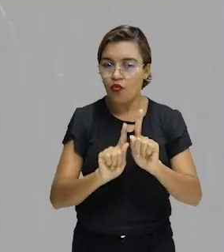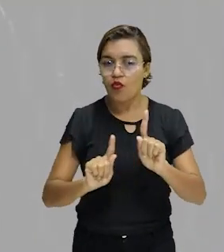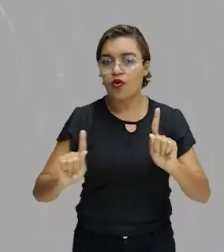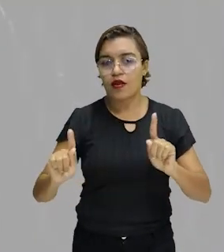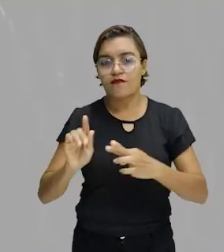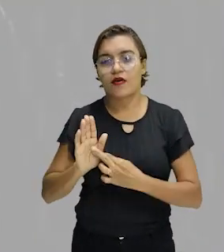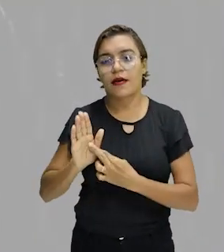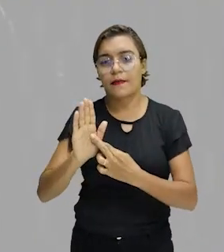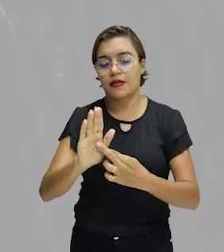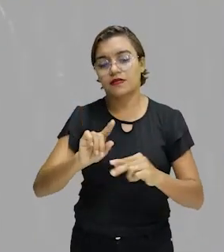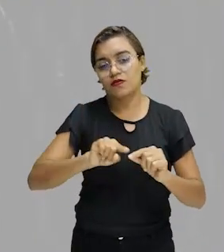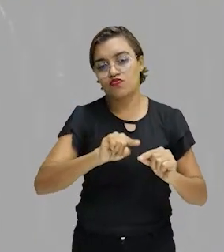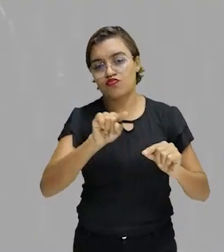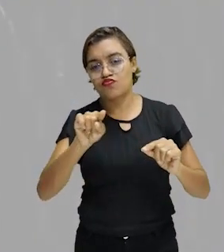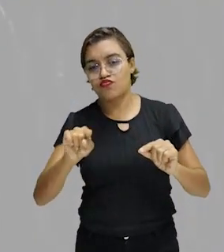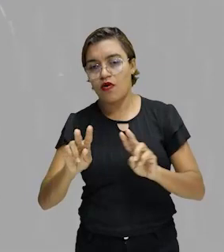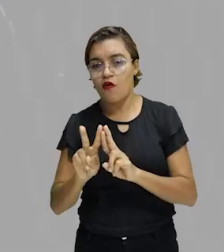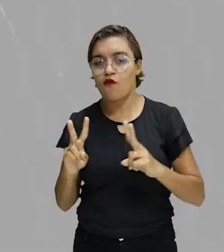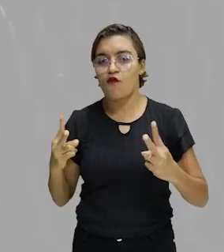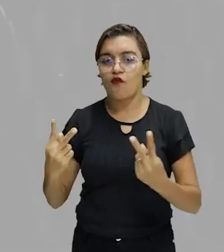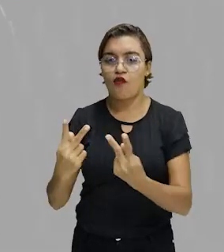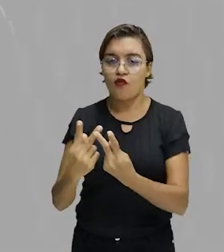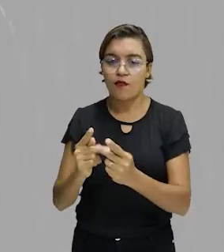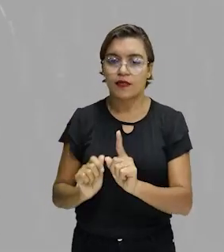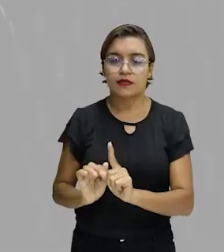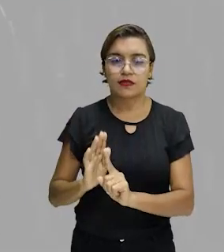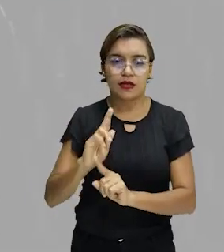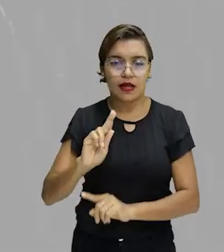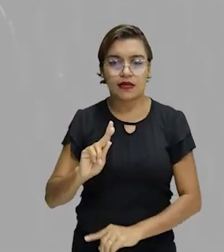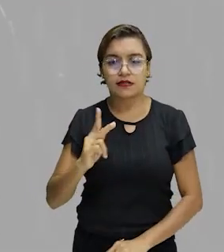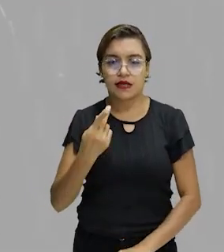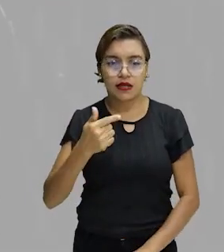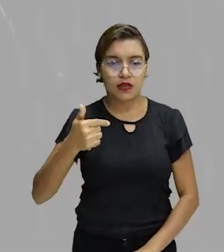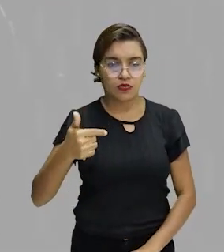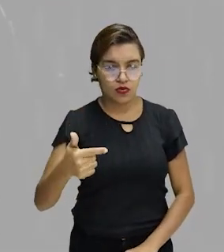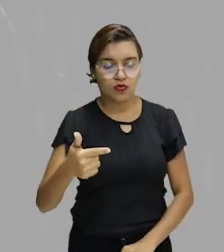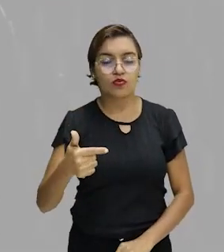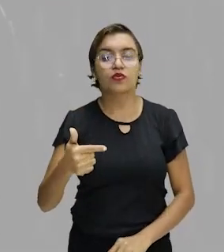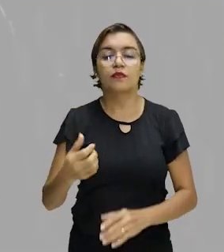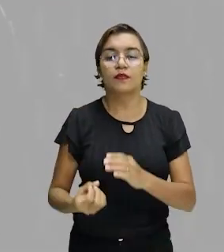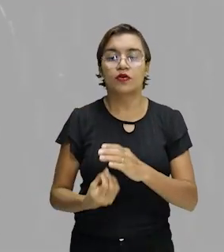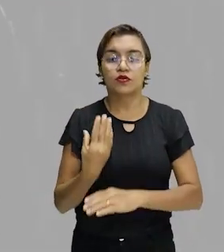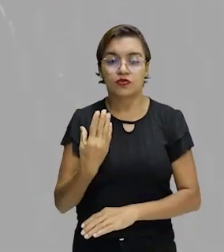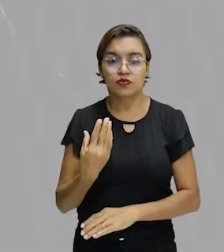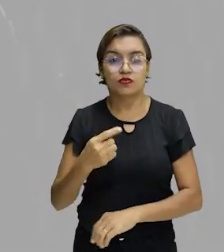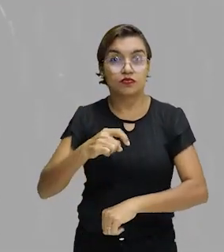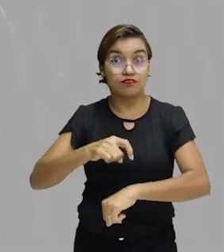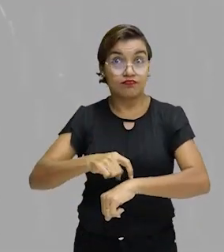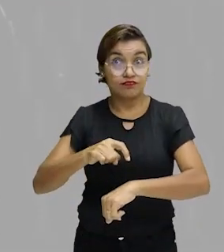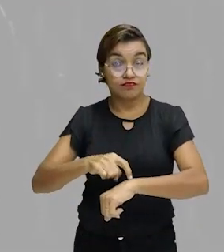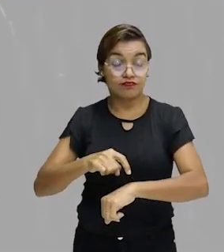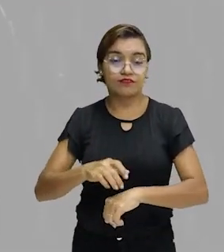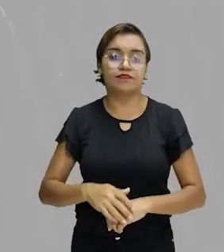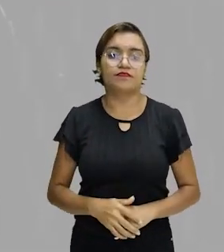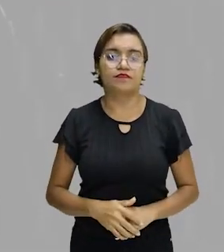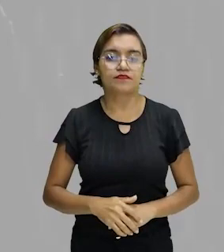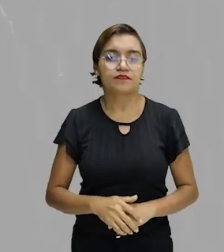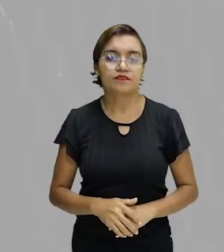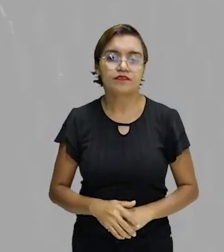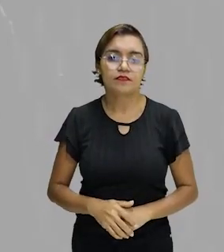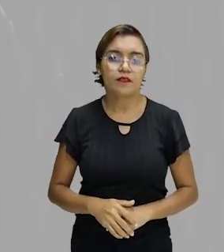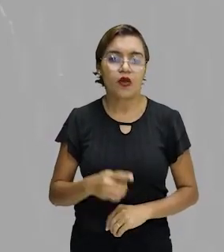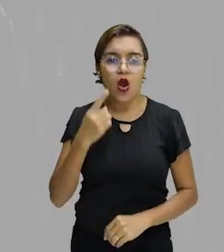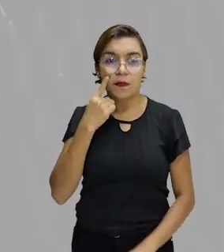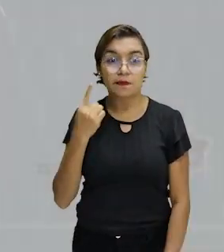as curvas do volume total do gás de hidrogênio produzido em função do tempo.